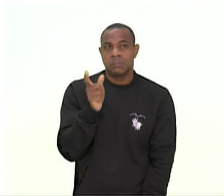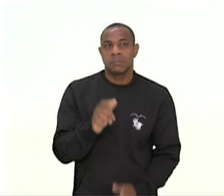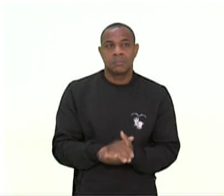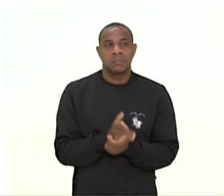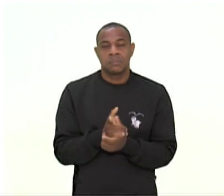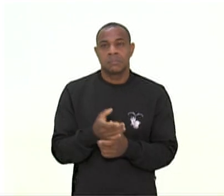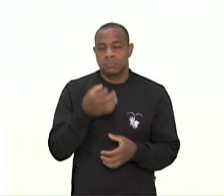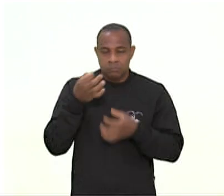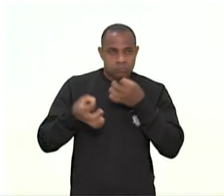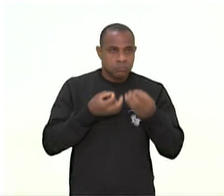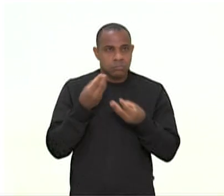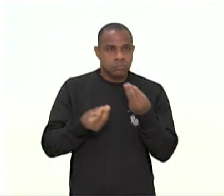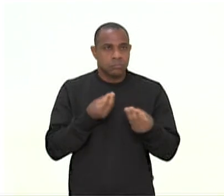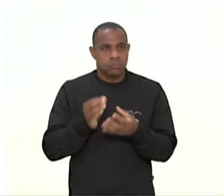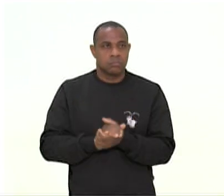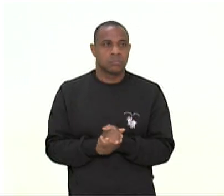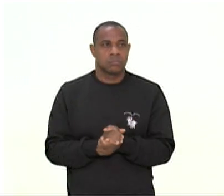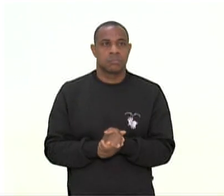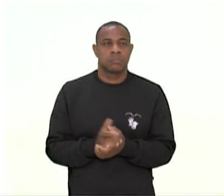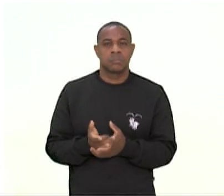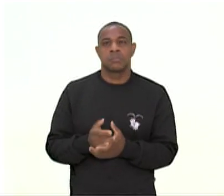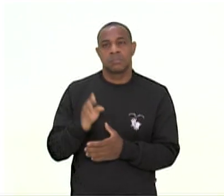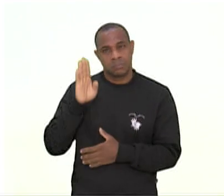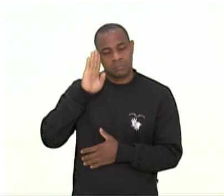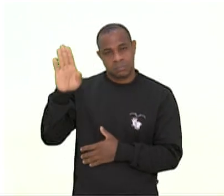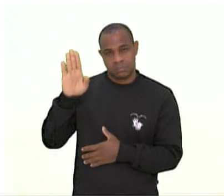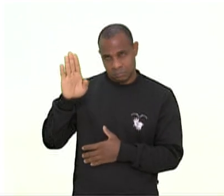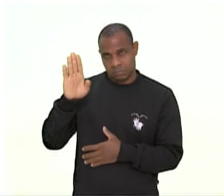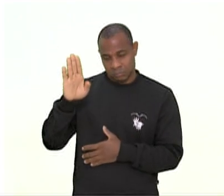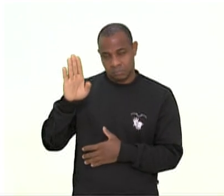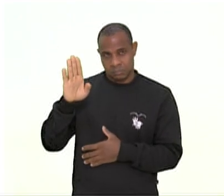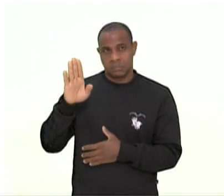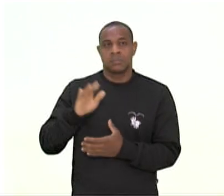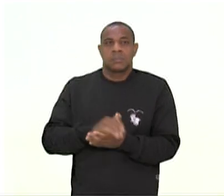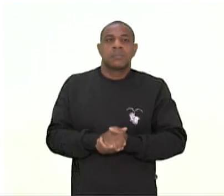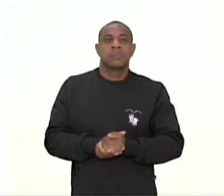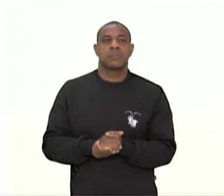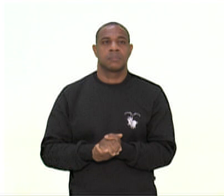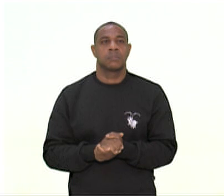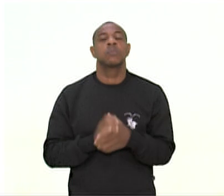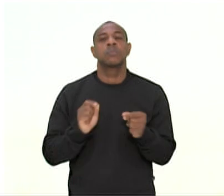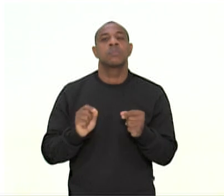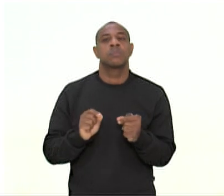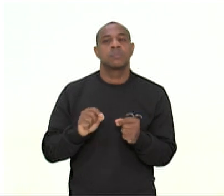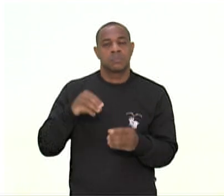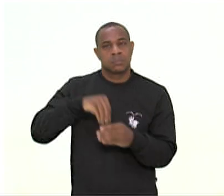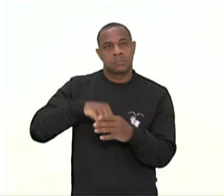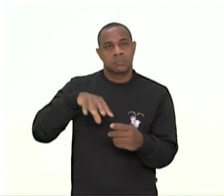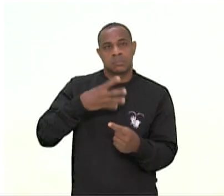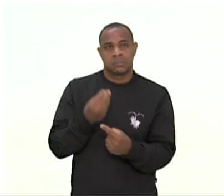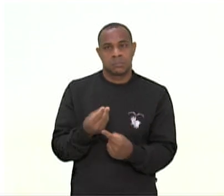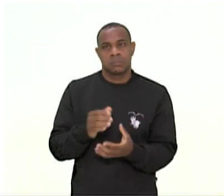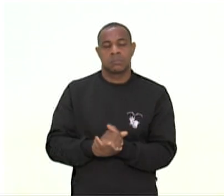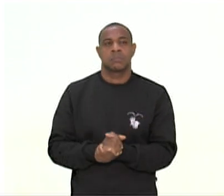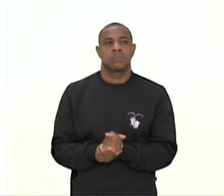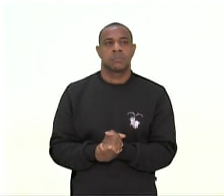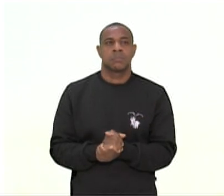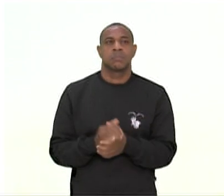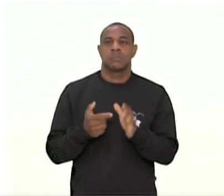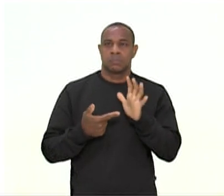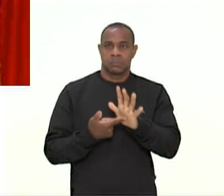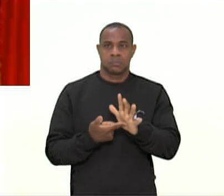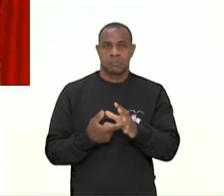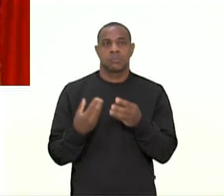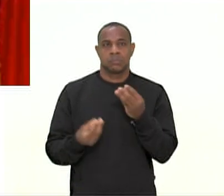é um dos principais papéis aí da arte moderna, tá? Trazendo aí a questão dos dilemas da sociedade.